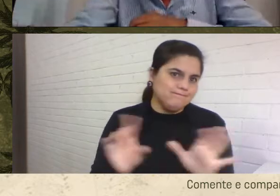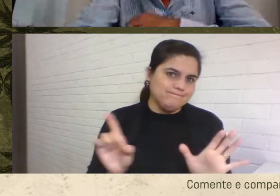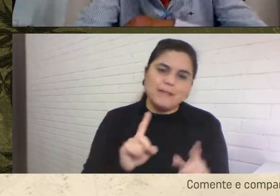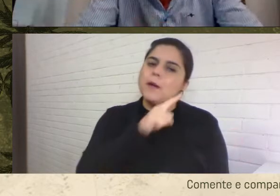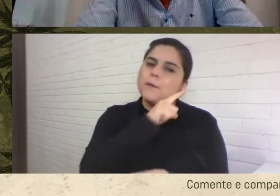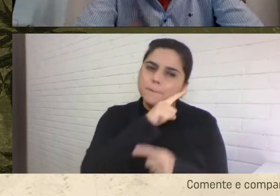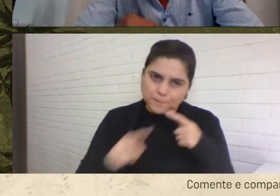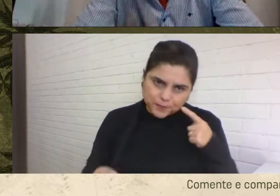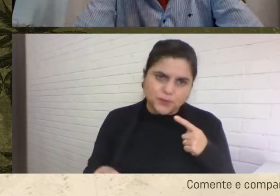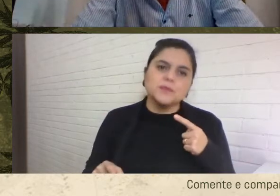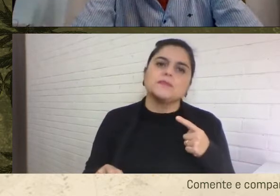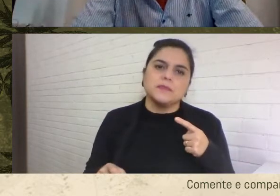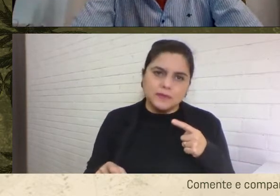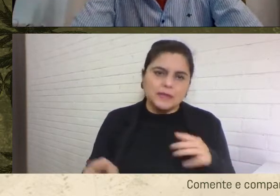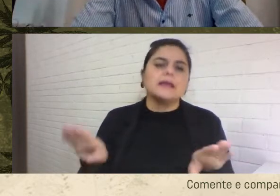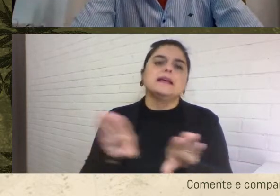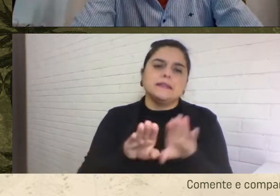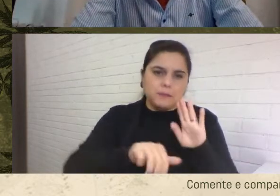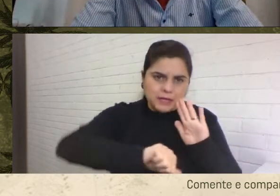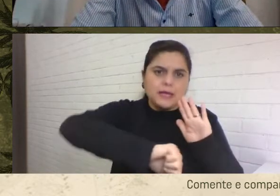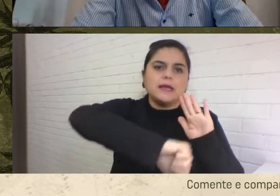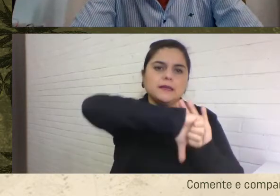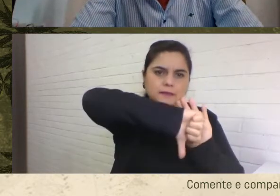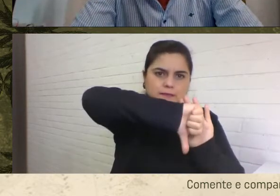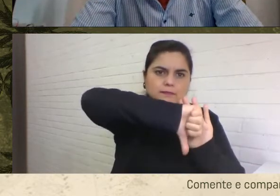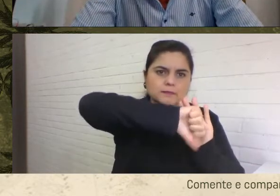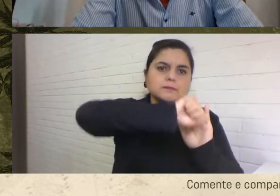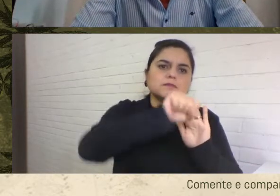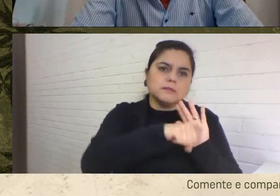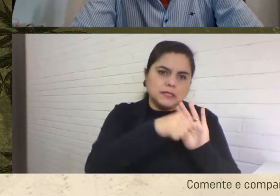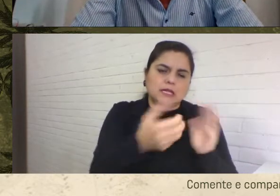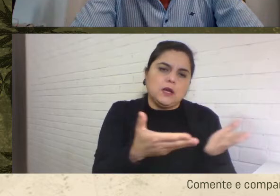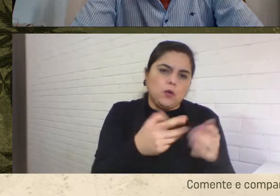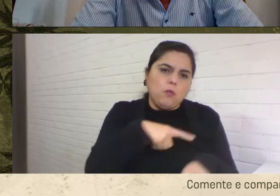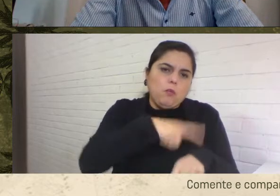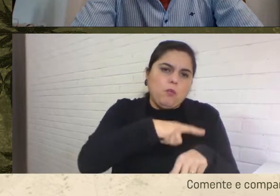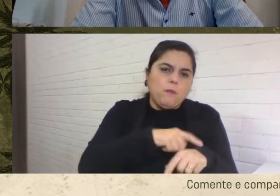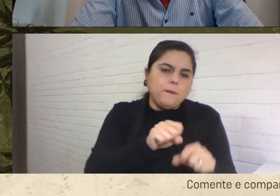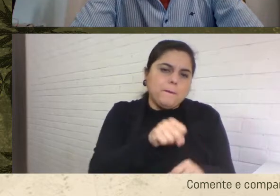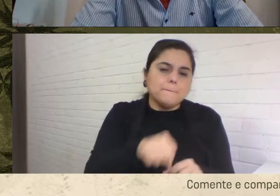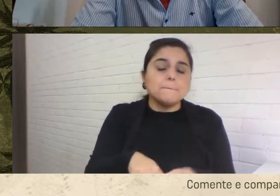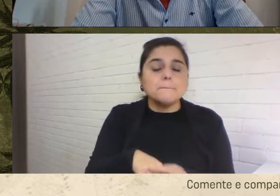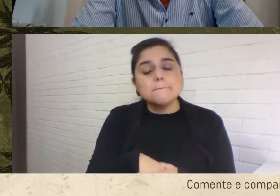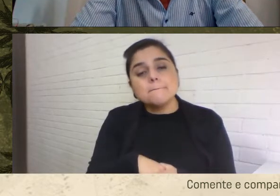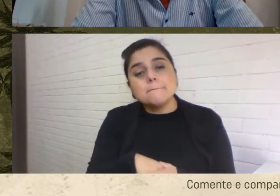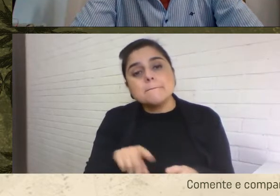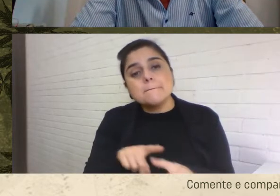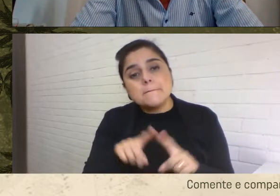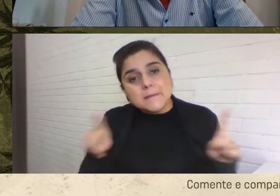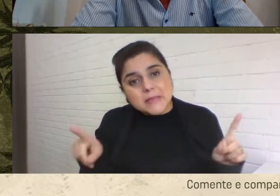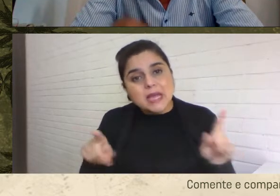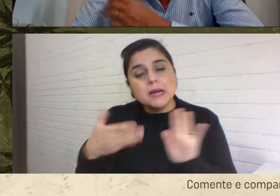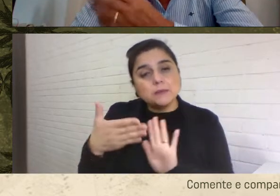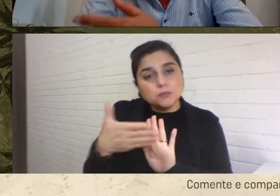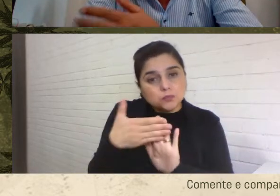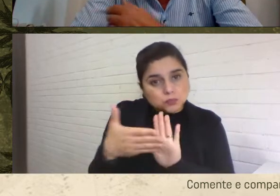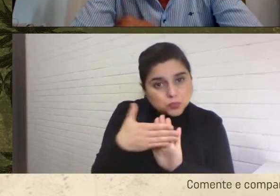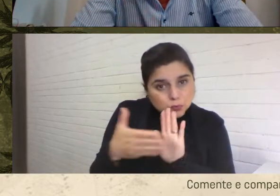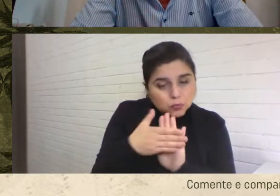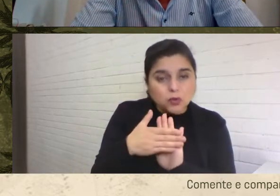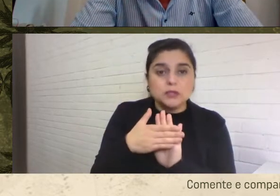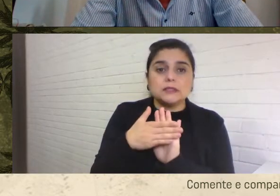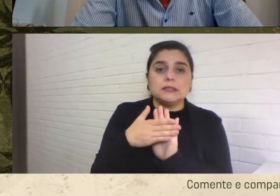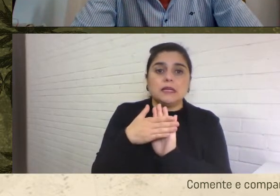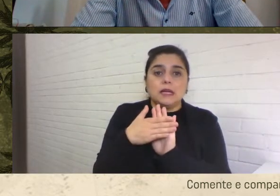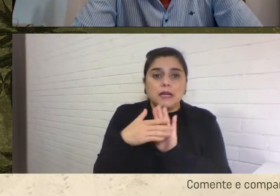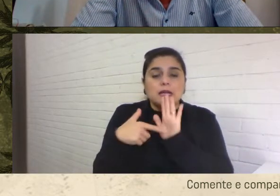é criminalizado neste momento, mas nas propostas que foram apresentadas e que estão